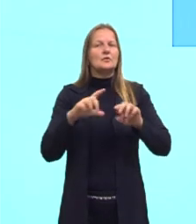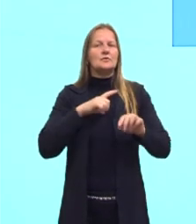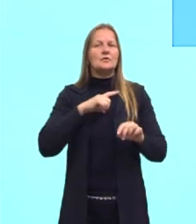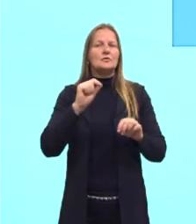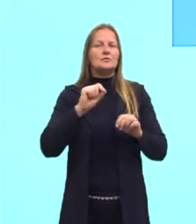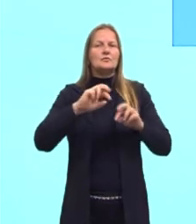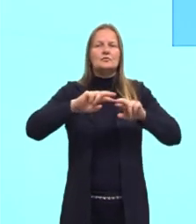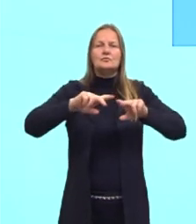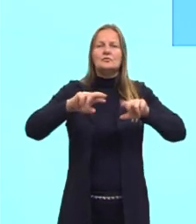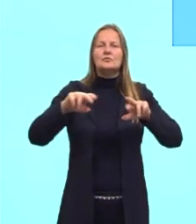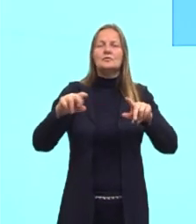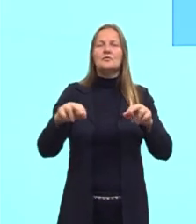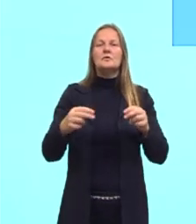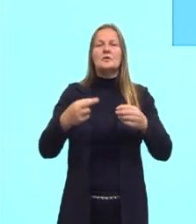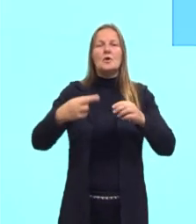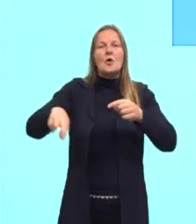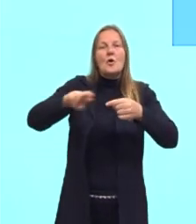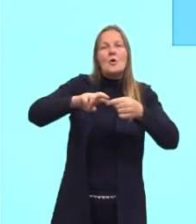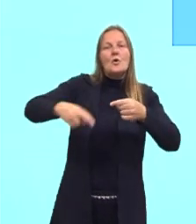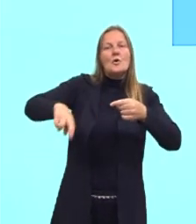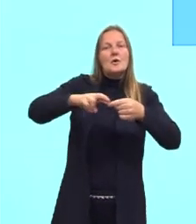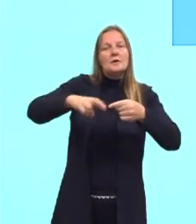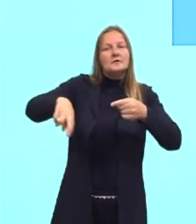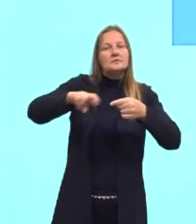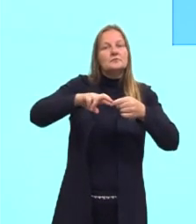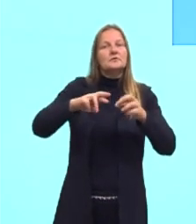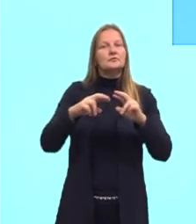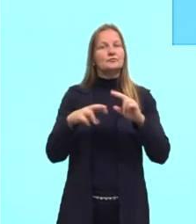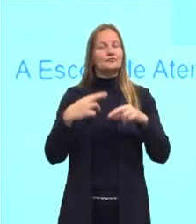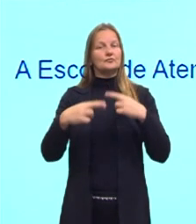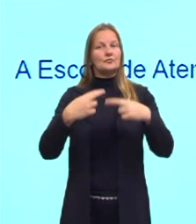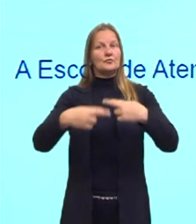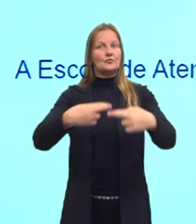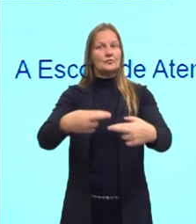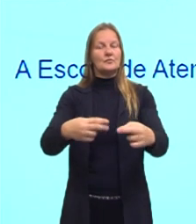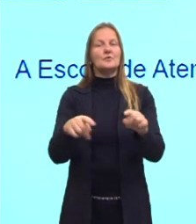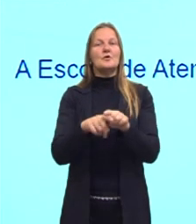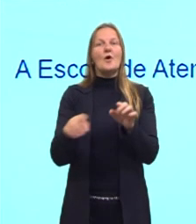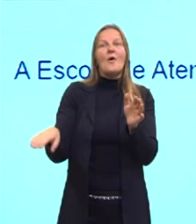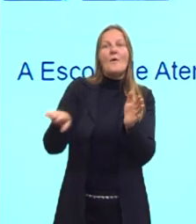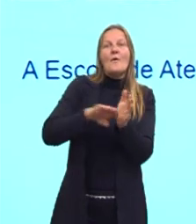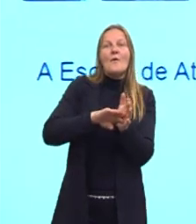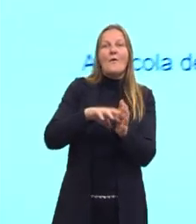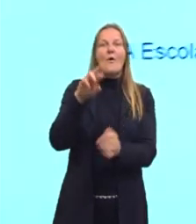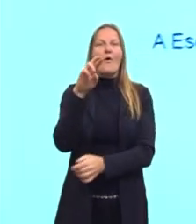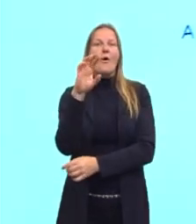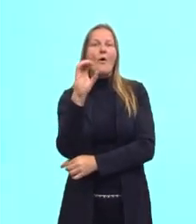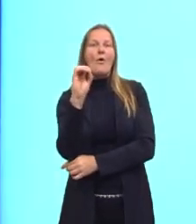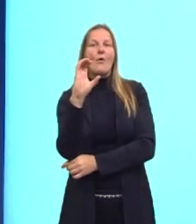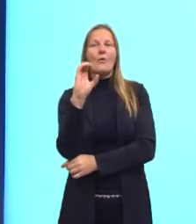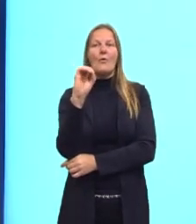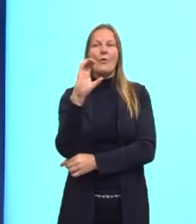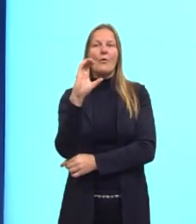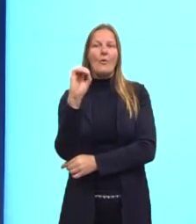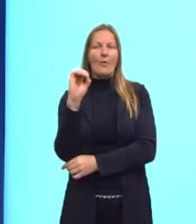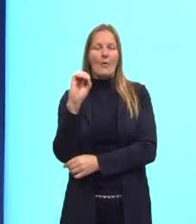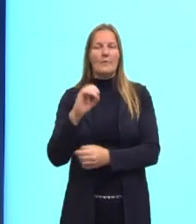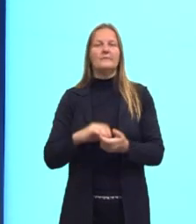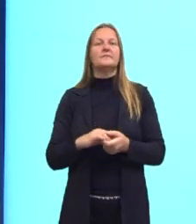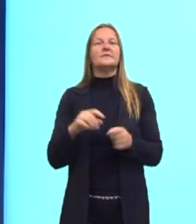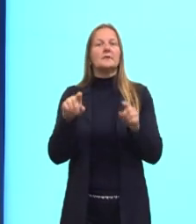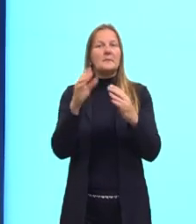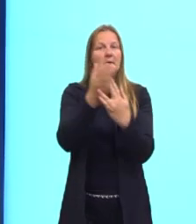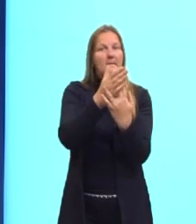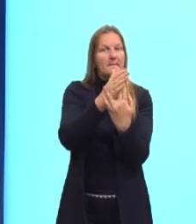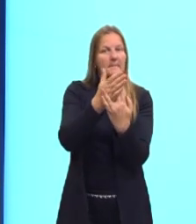o período do renascimento E aí essa chegada do Rococó e do Barroco